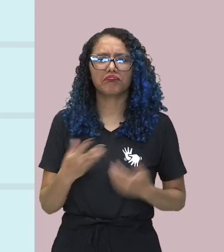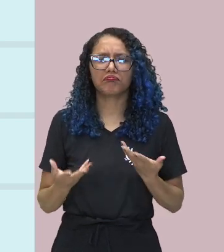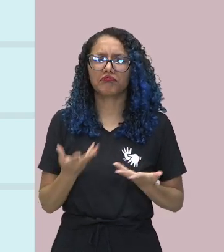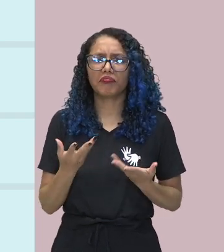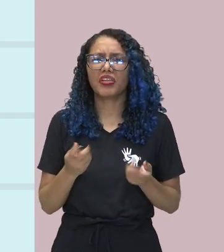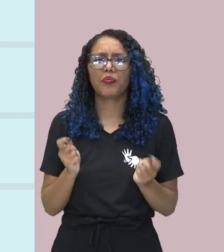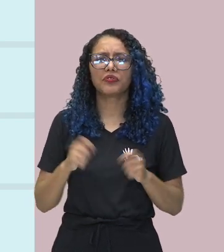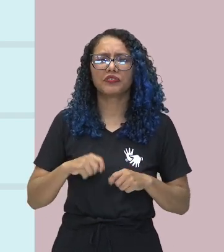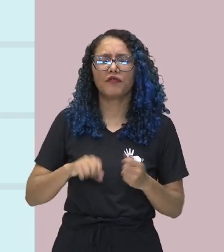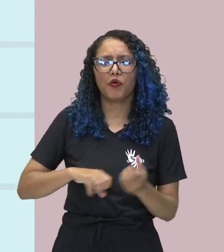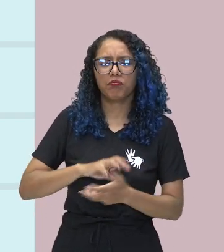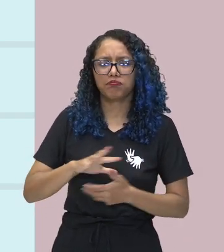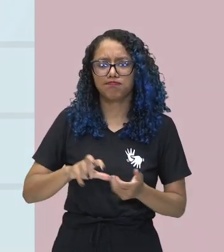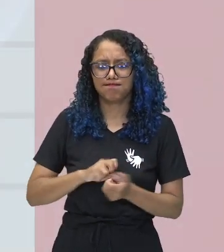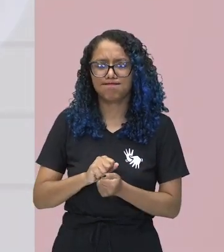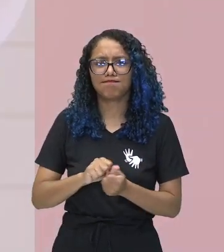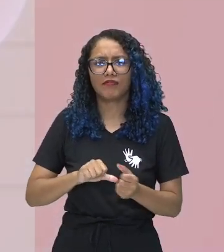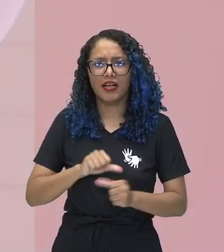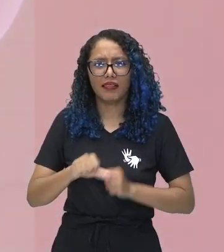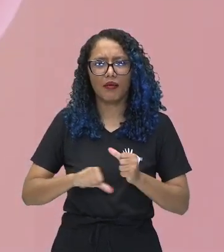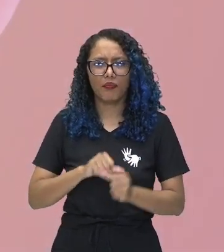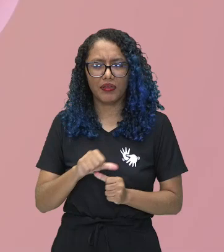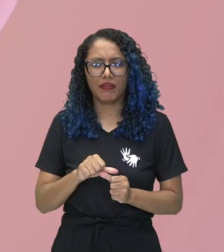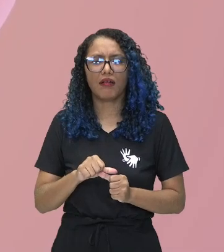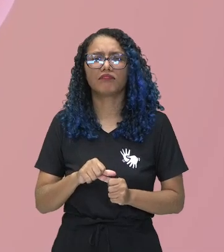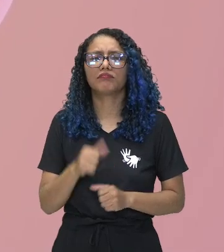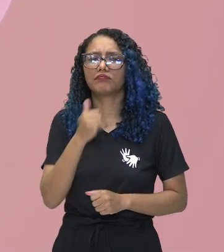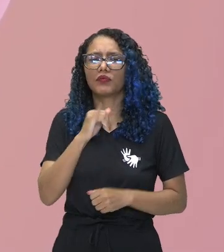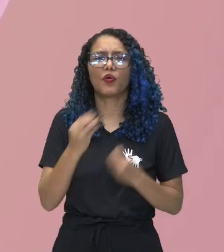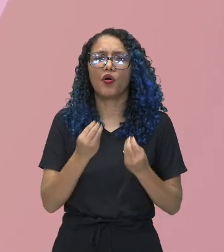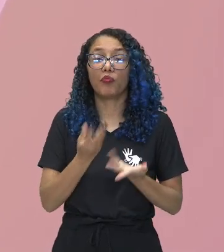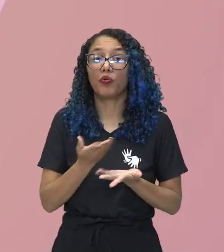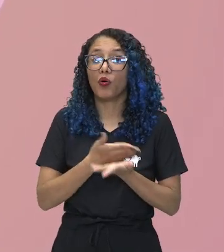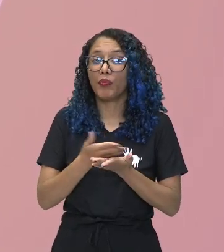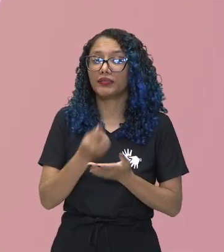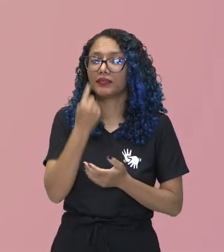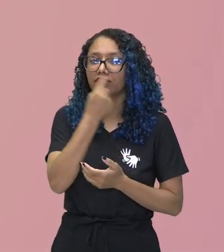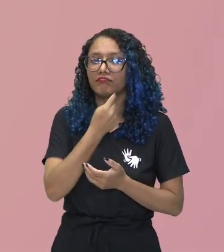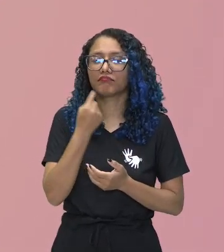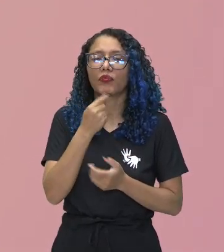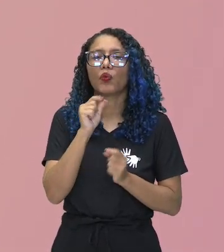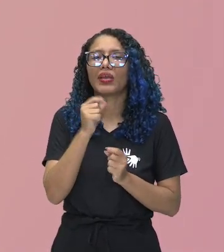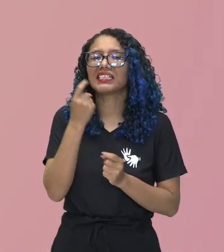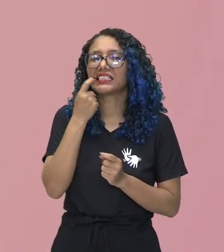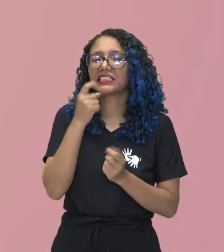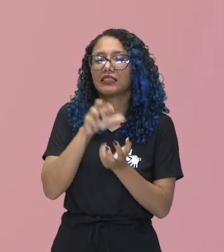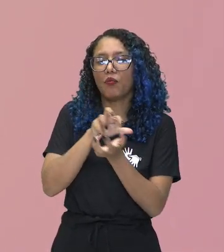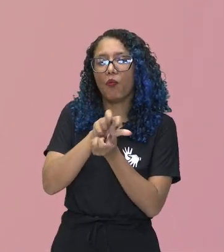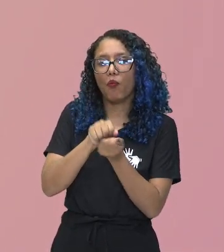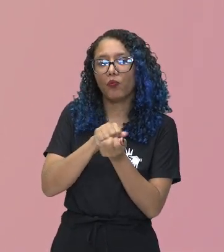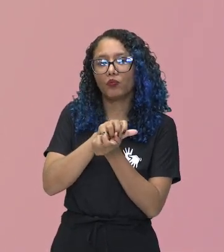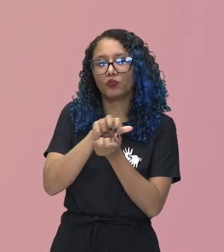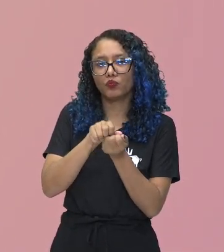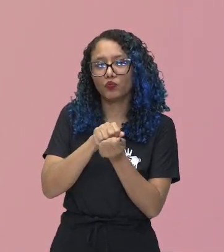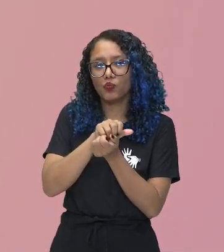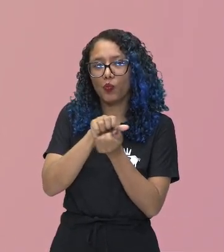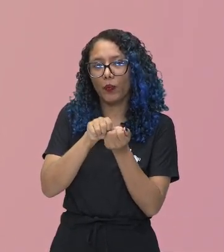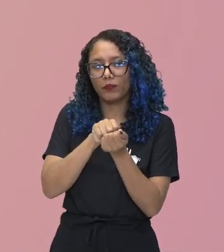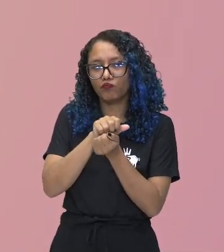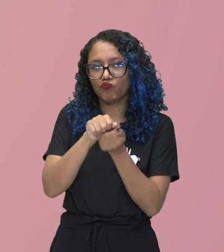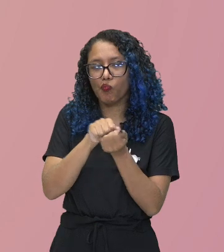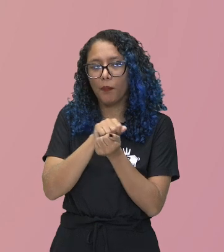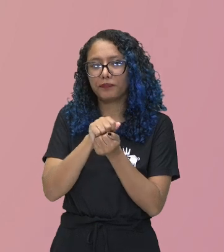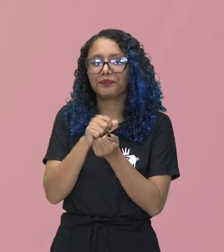tornar energia para o seu corpo? Tudo começa na boca, onde os dentes começam a triturar o bolo, enquanto a saliva